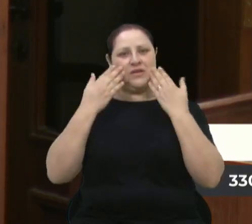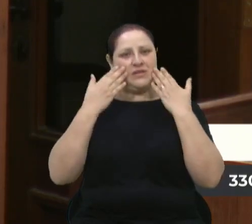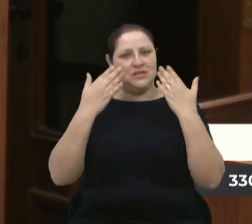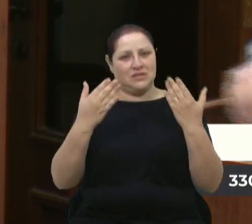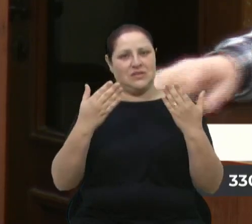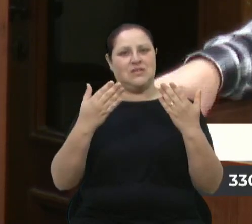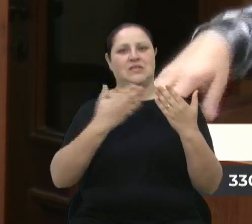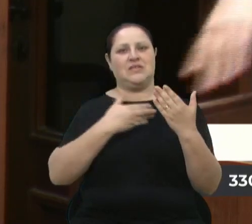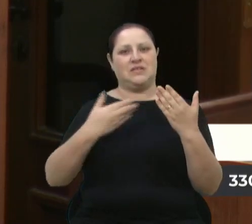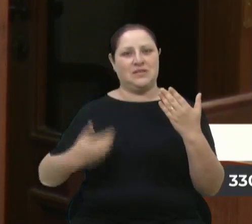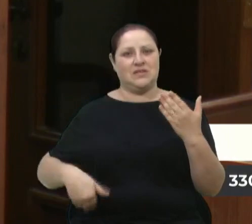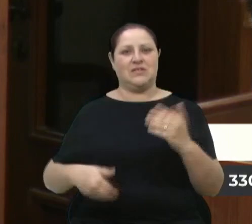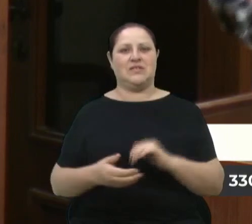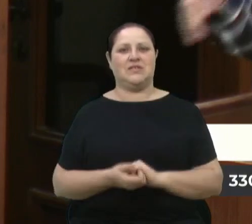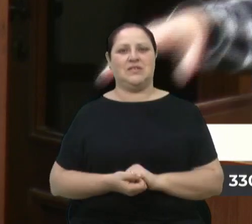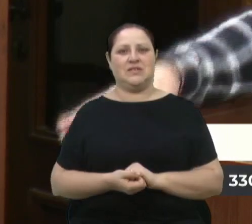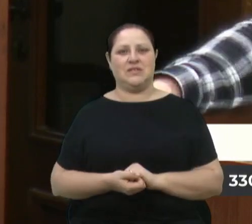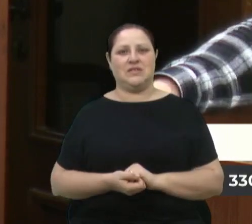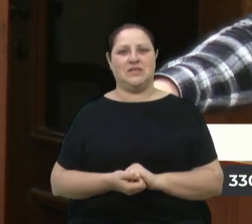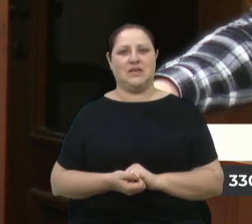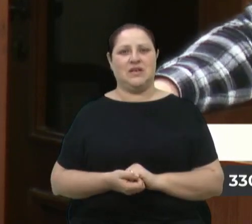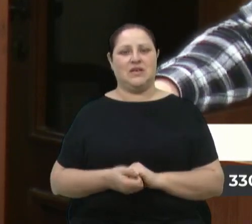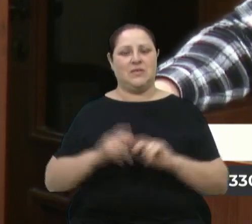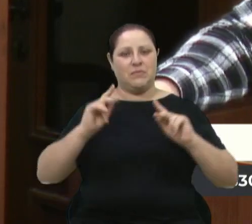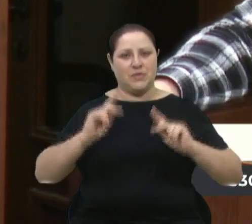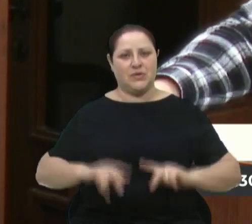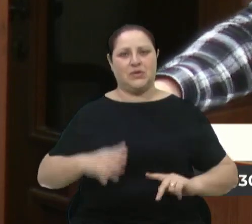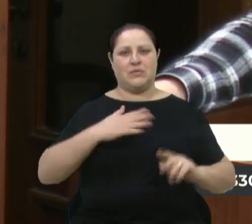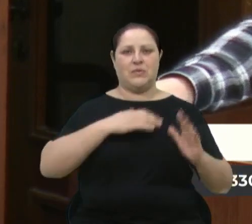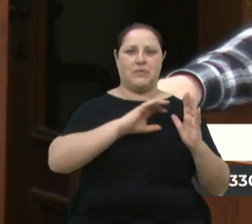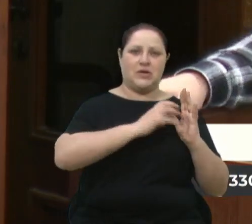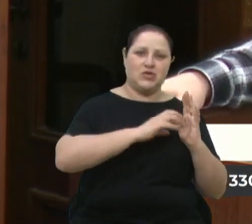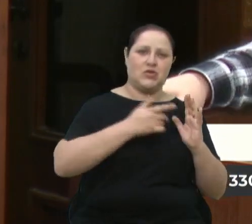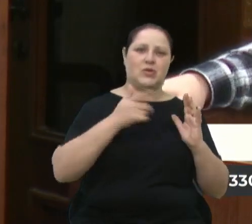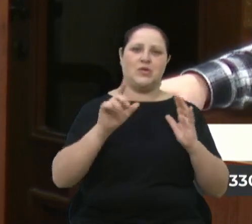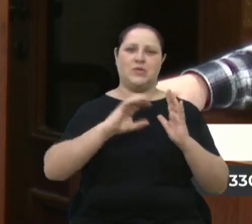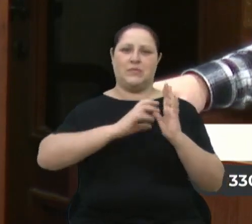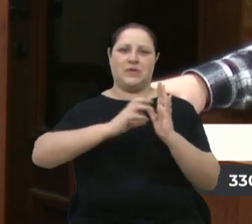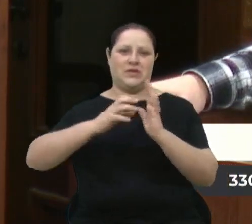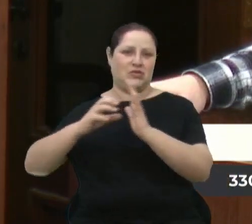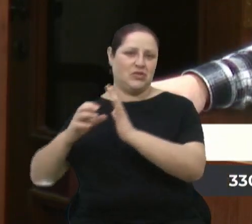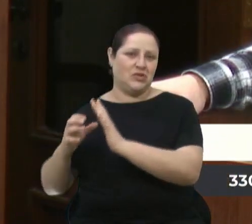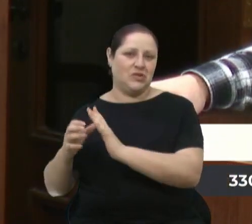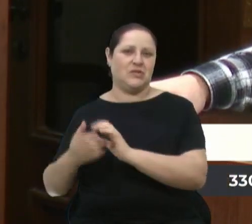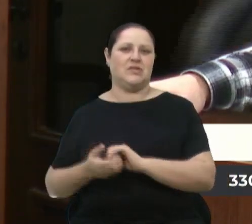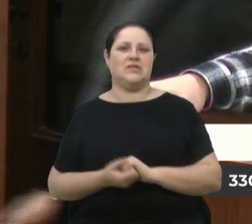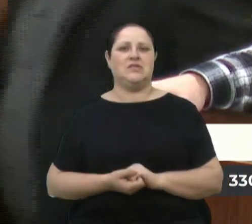de pessoas do meu partido, de outros partidos.